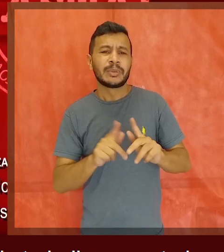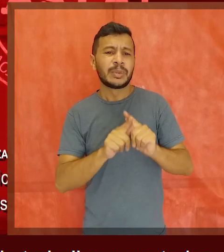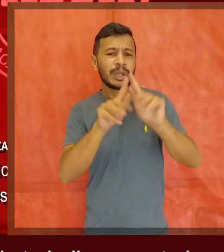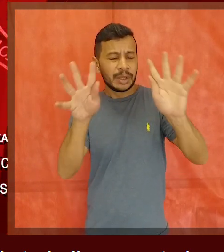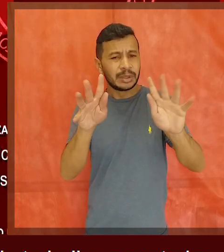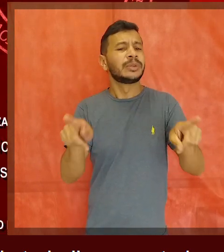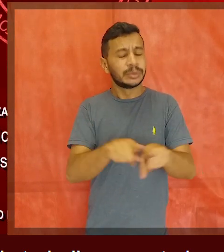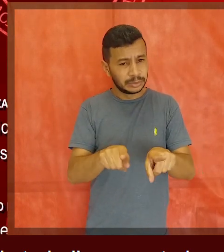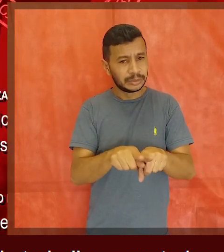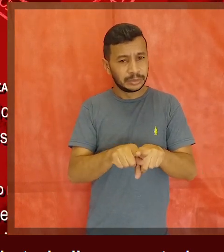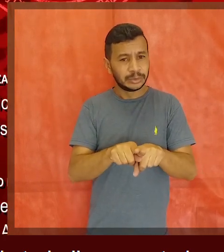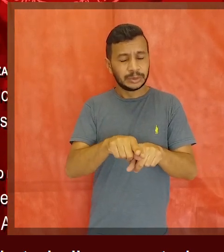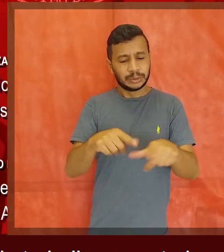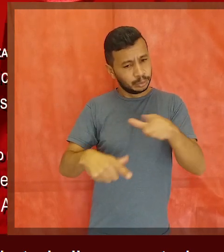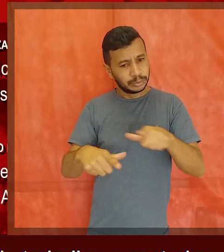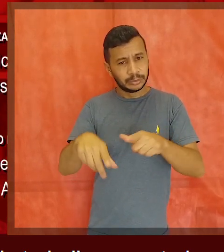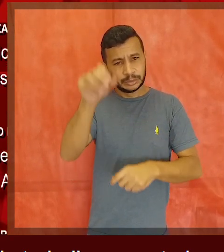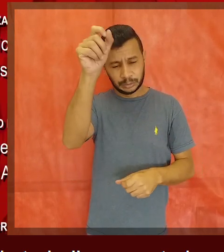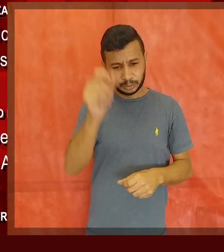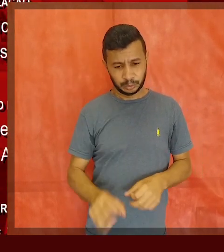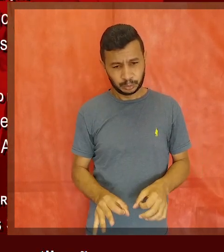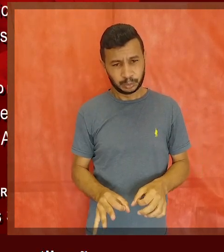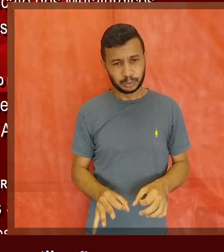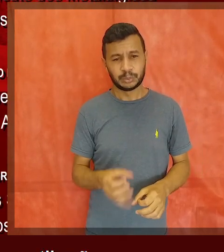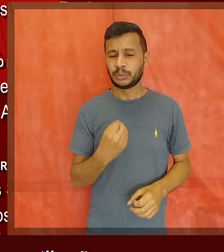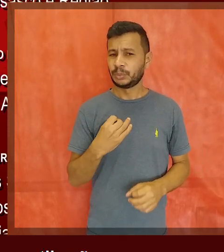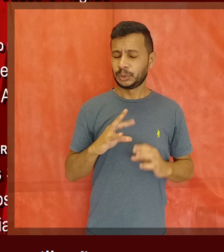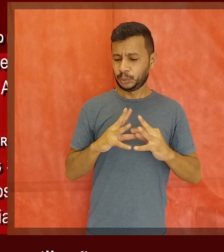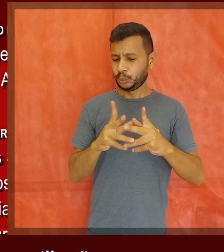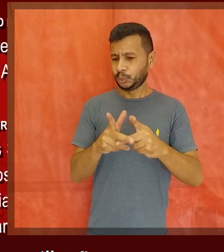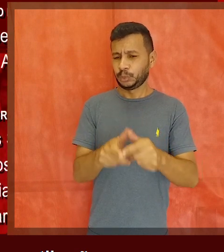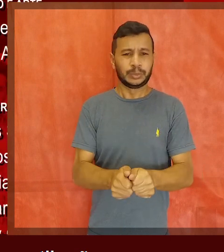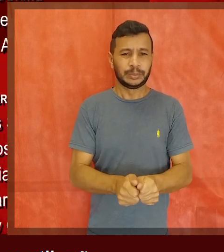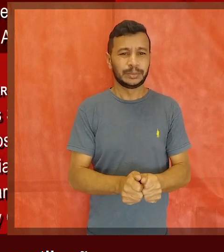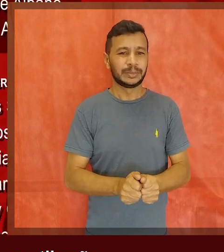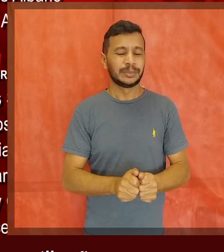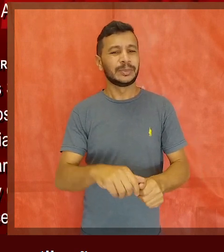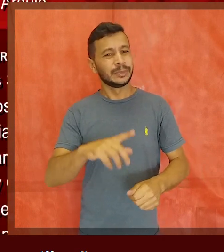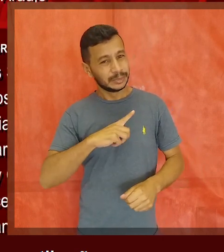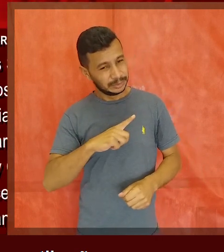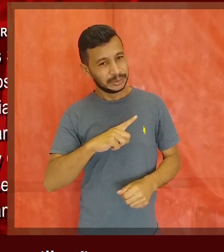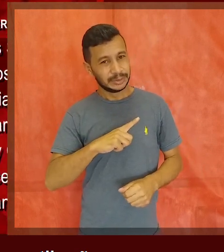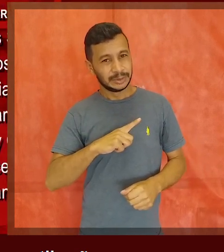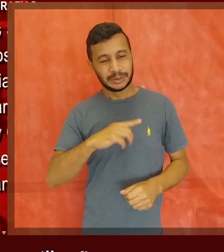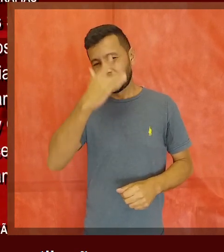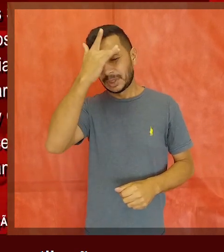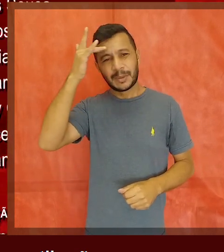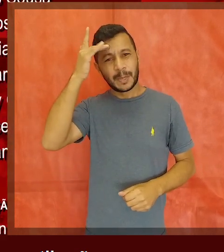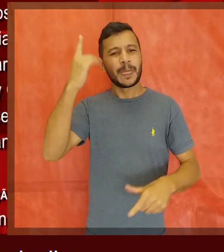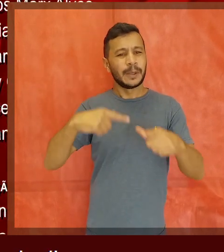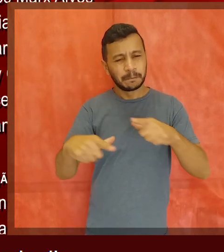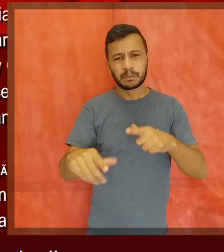mobilização que resultem em condições dignas de trabalho para todos. Não é justo que os trabalhadores encontrem morte,